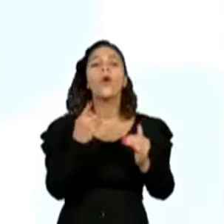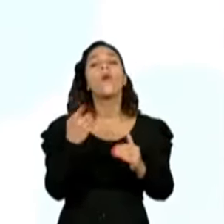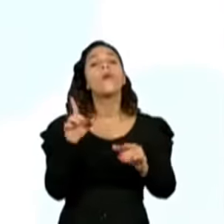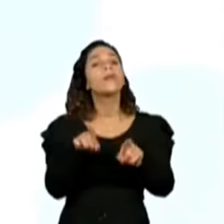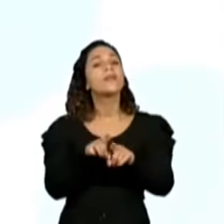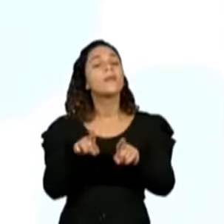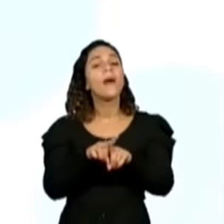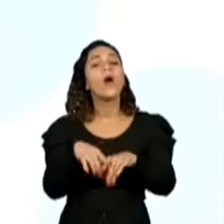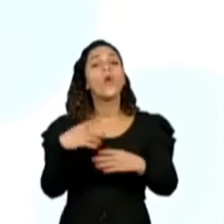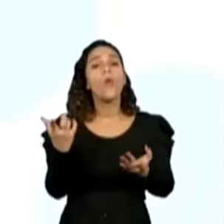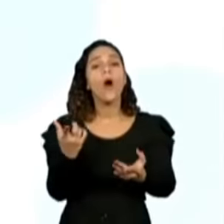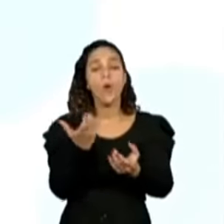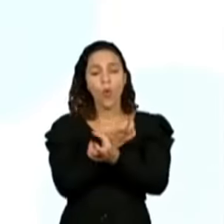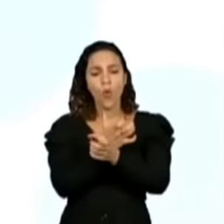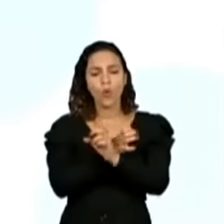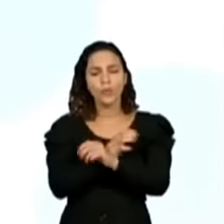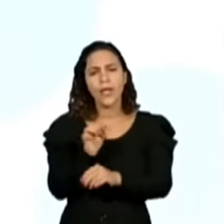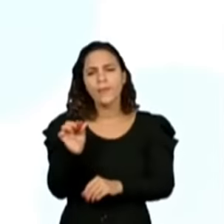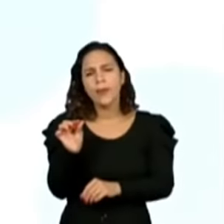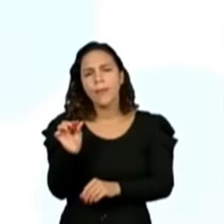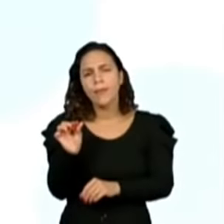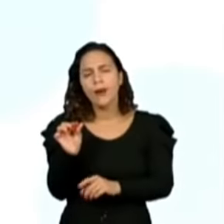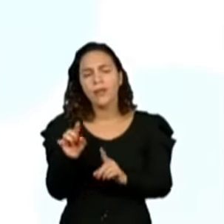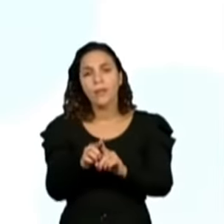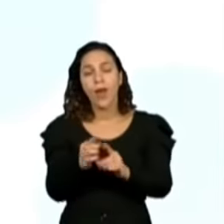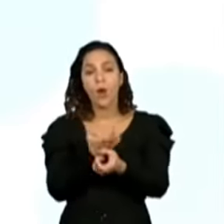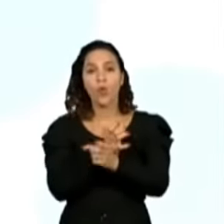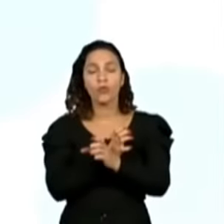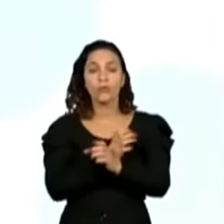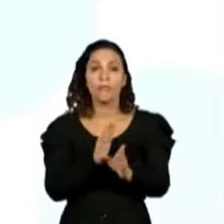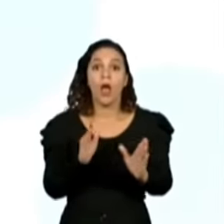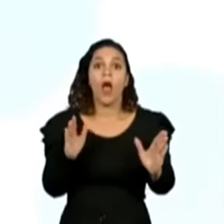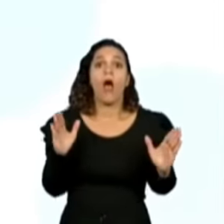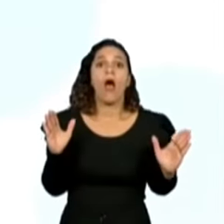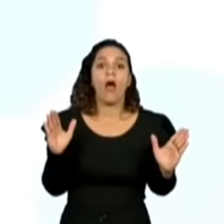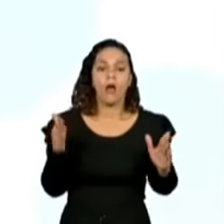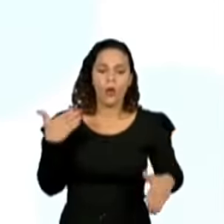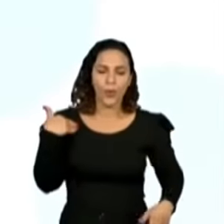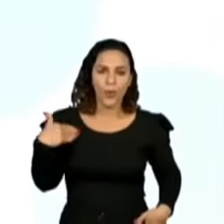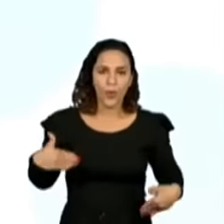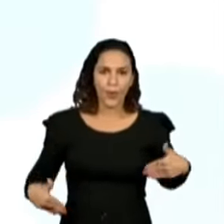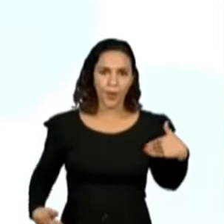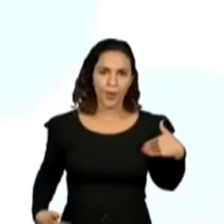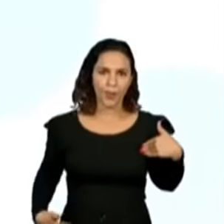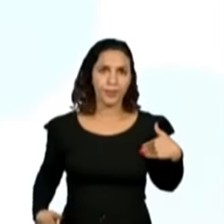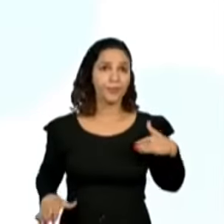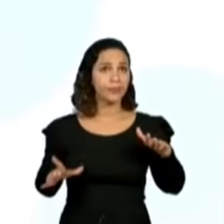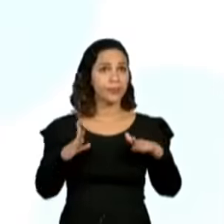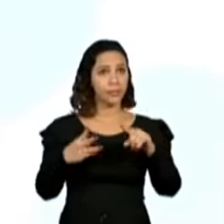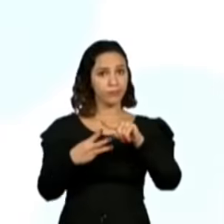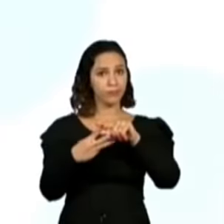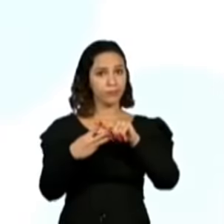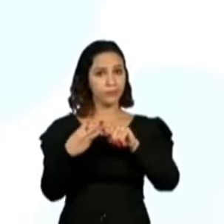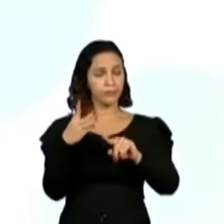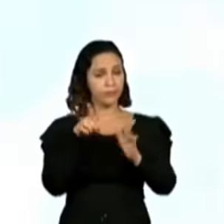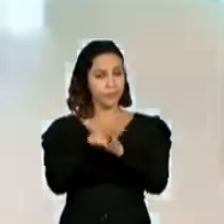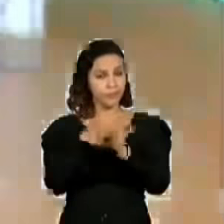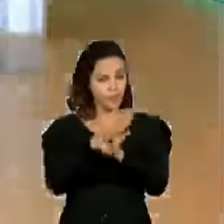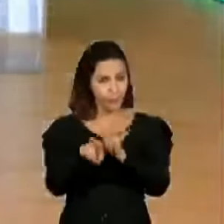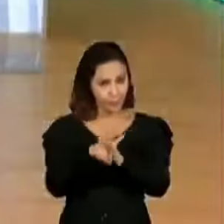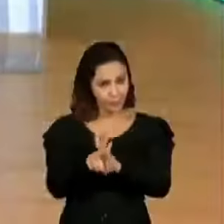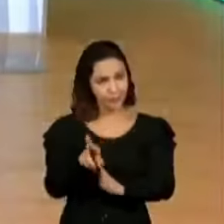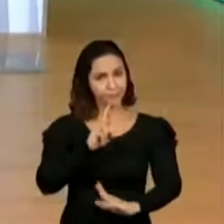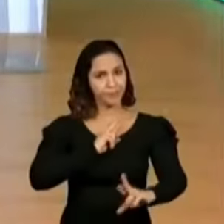osso do corpo humano? Descubra! Olha, Pro, já percebi aí pelo menos 3 ou 4 questões, hein? E a gente